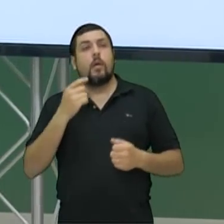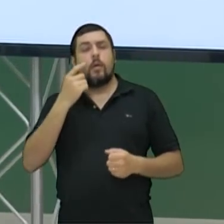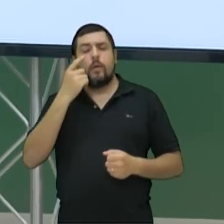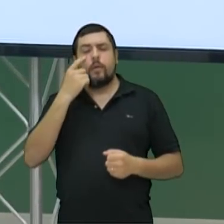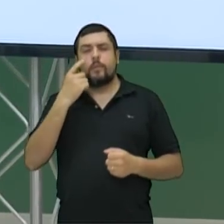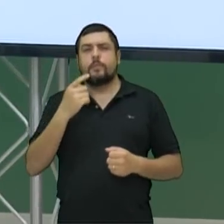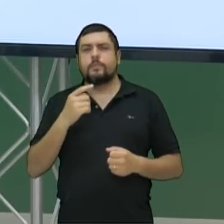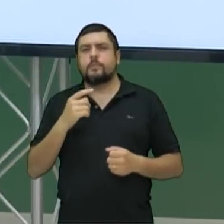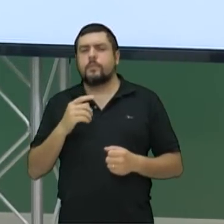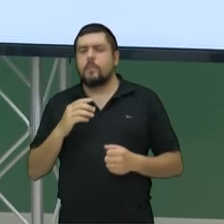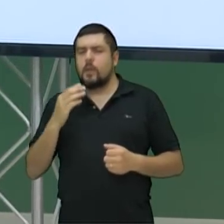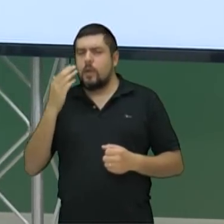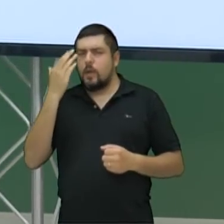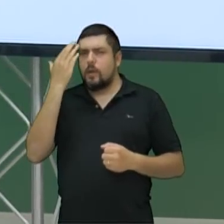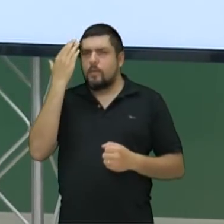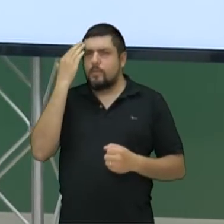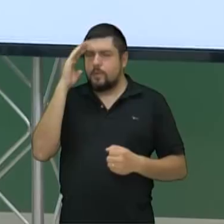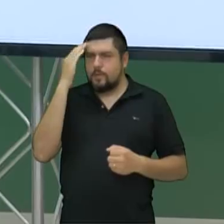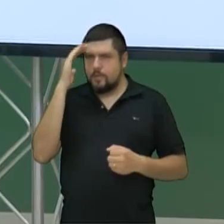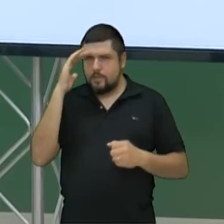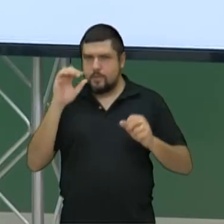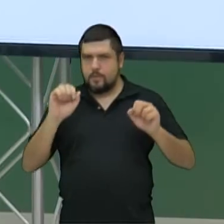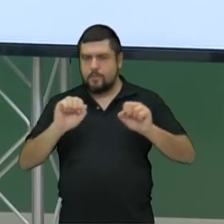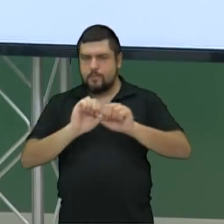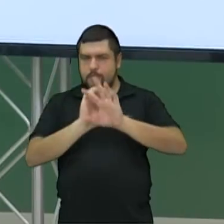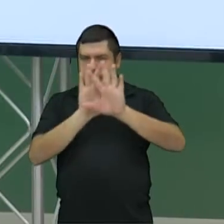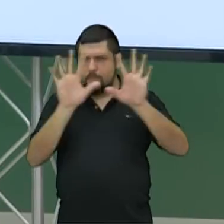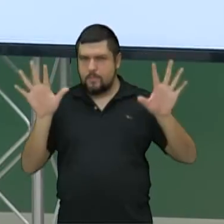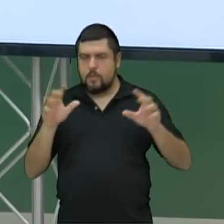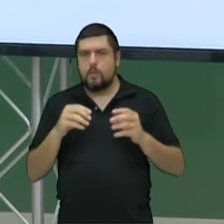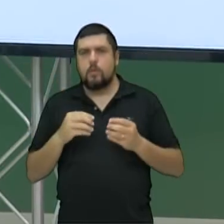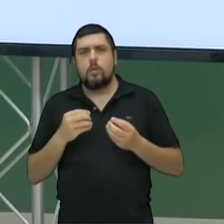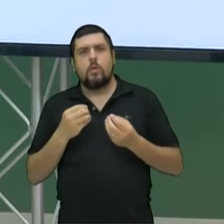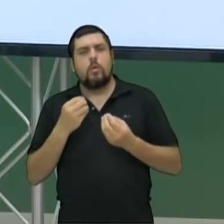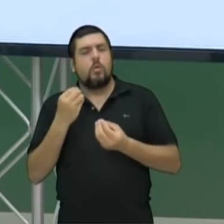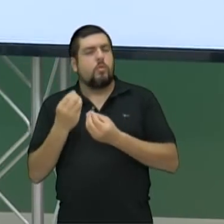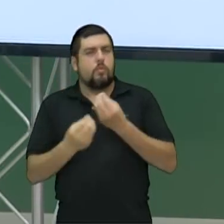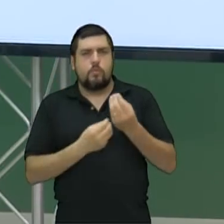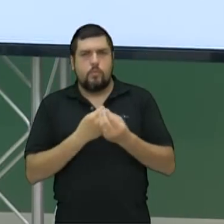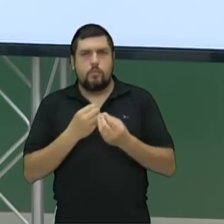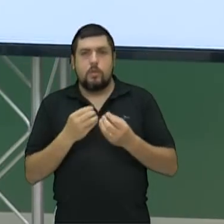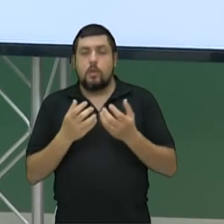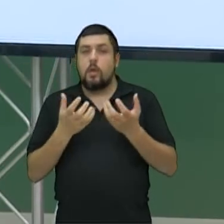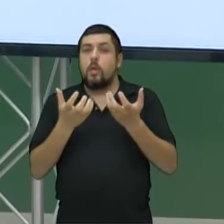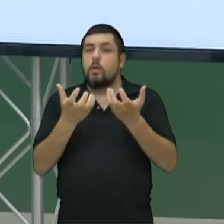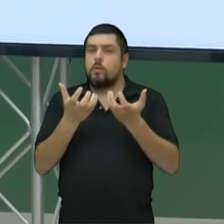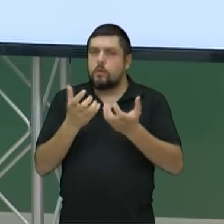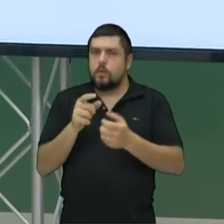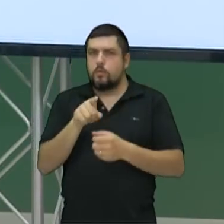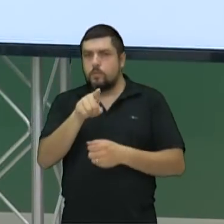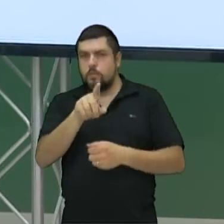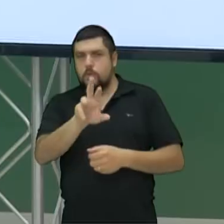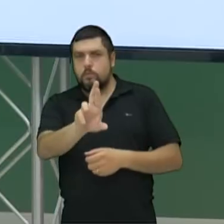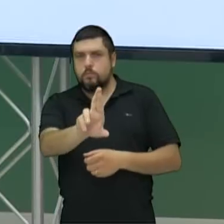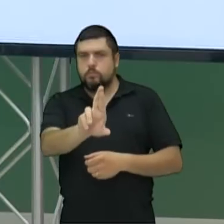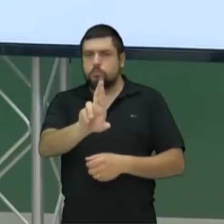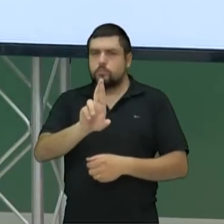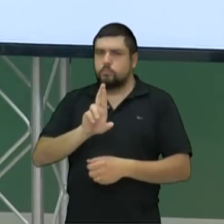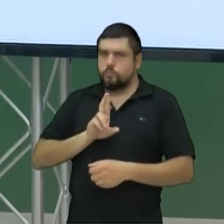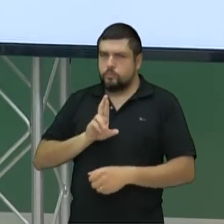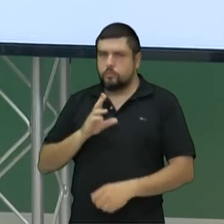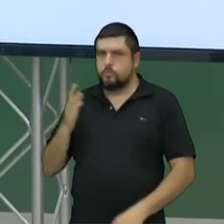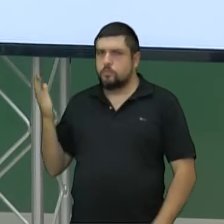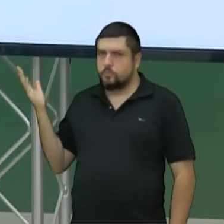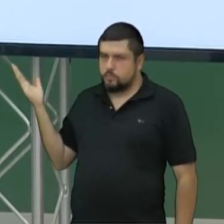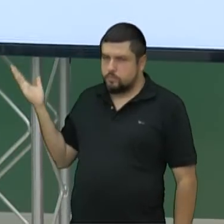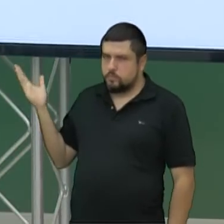para poder entender um pouquinho melhor, certo? Eu quero que vocês respondam essa questão